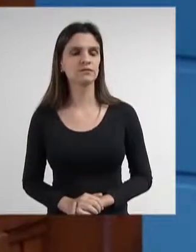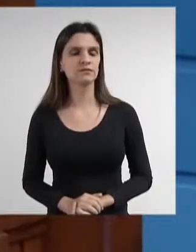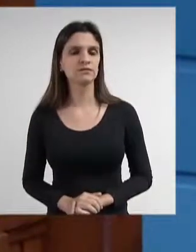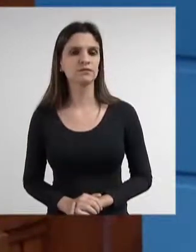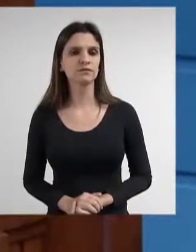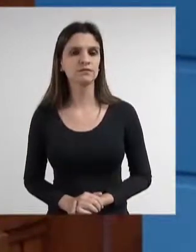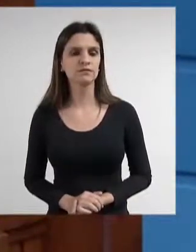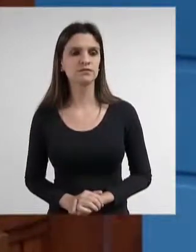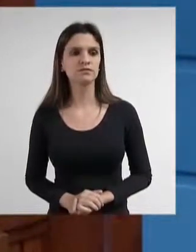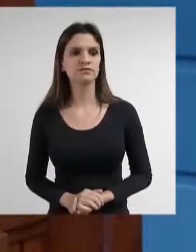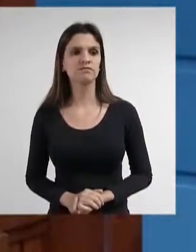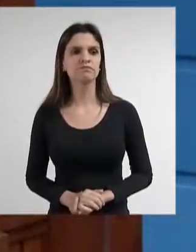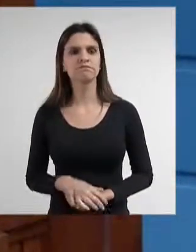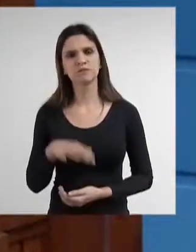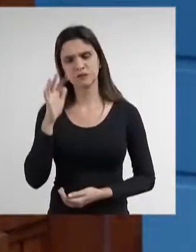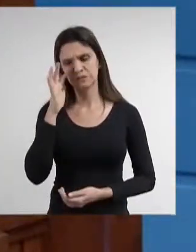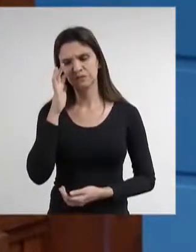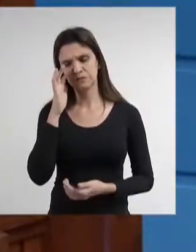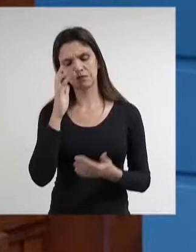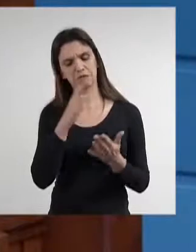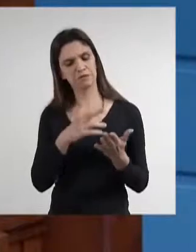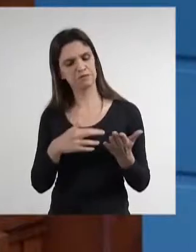Quando a gente observa aqui